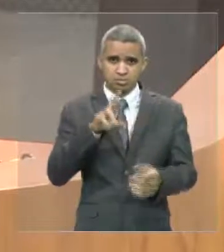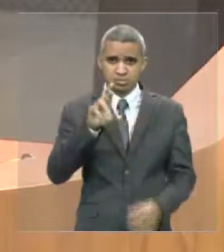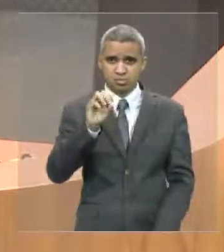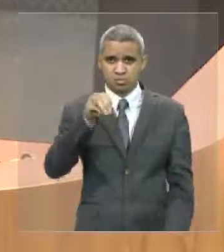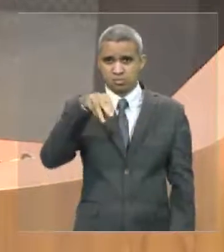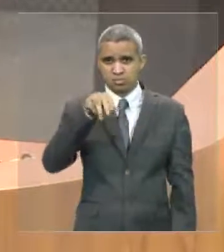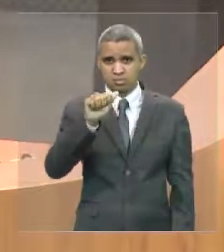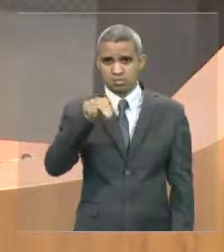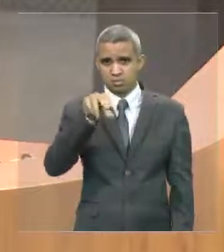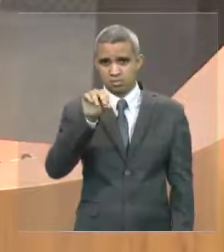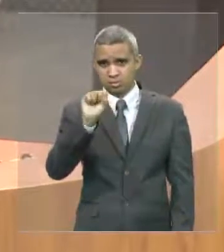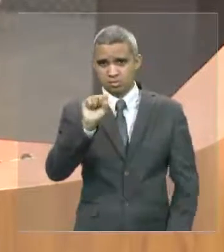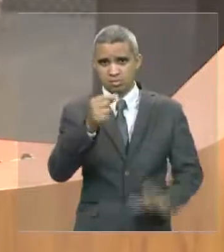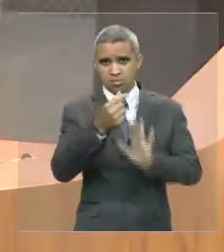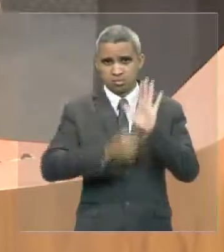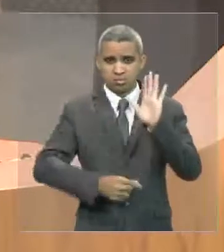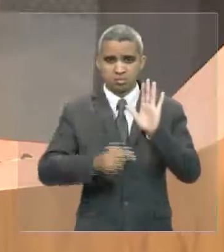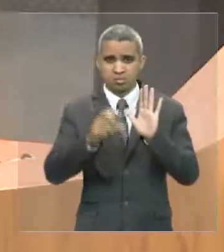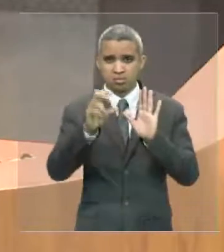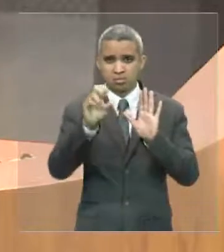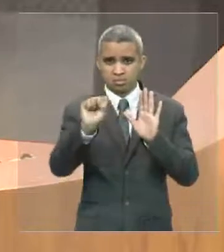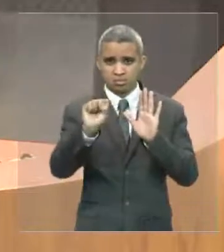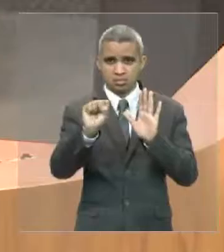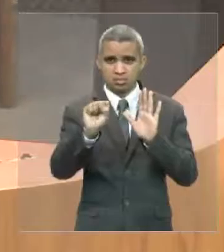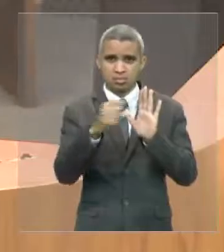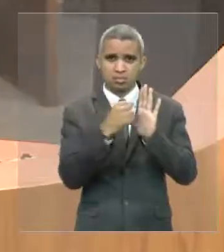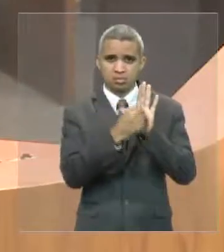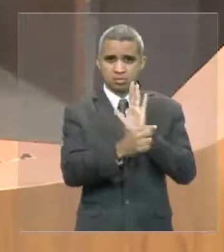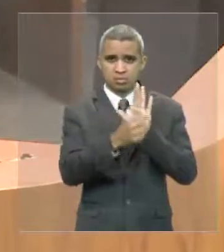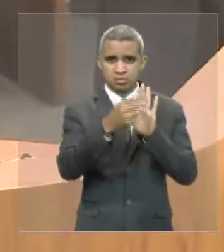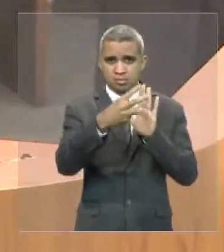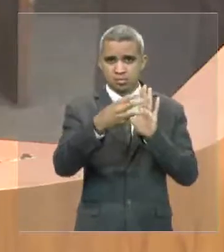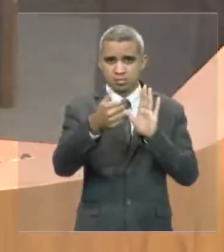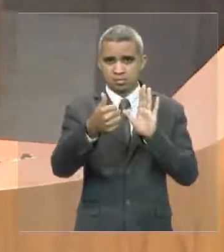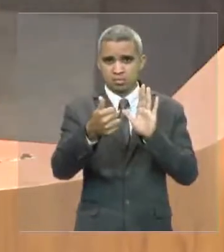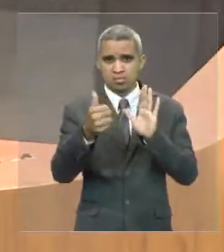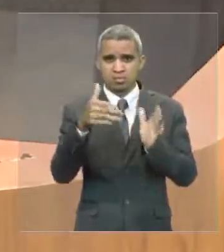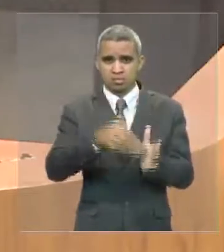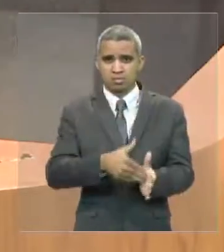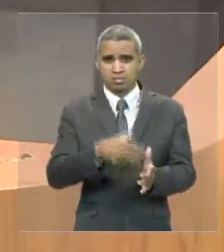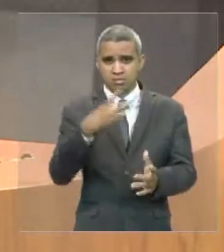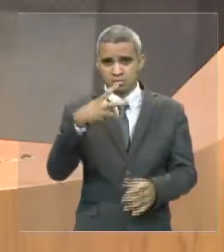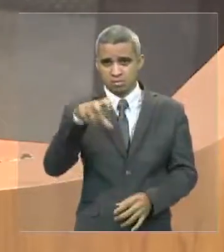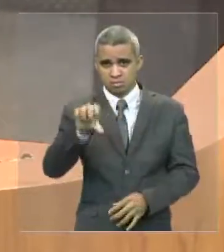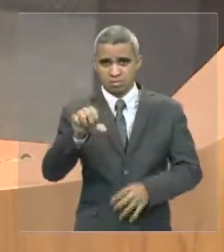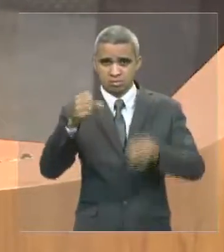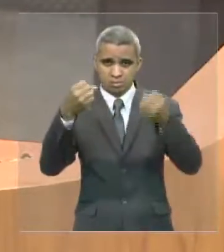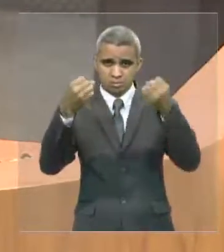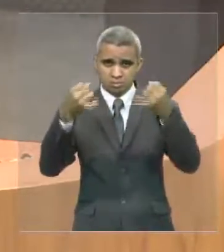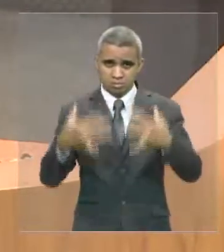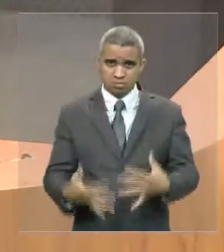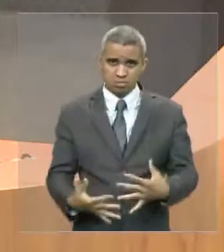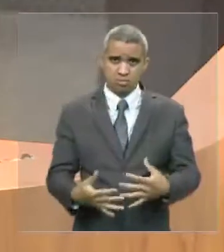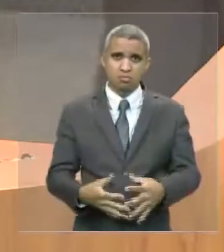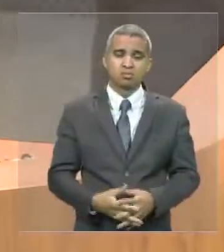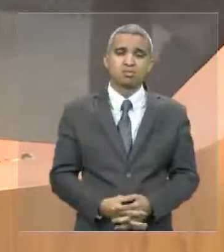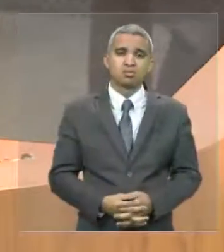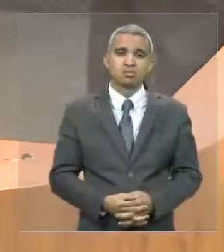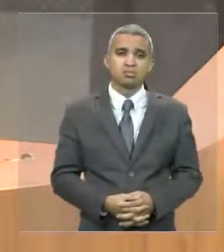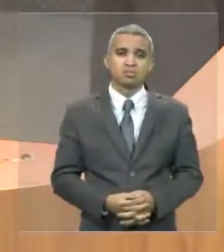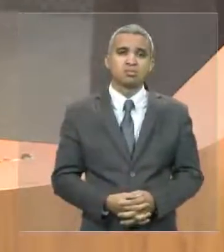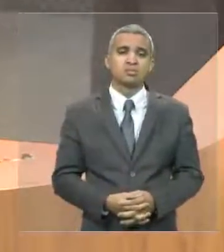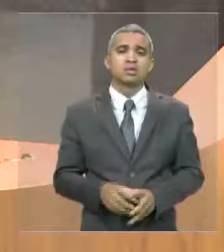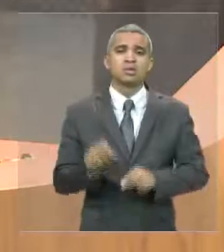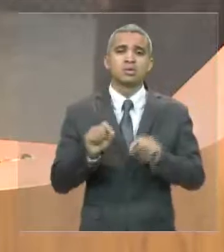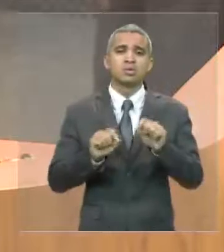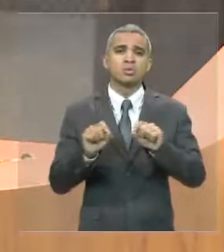8, a partir do versículo 31 até o 39, que diz o seguinte: que diremos, pois,